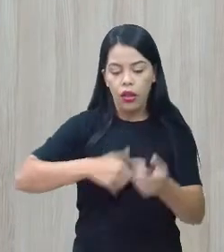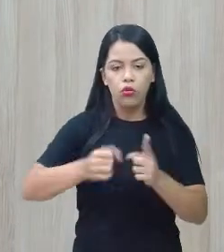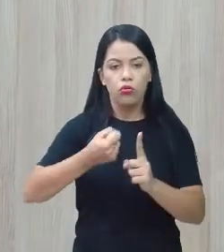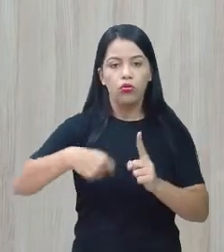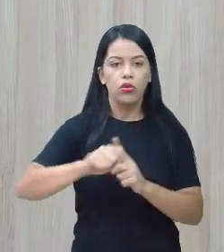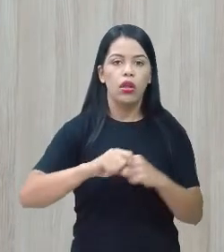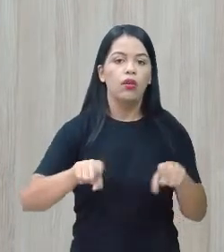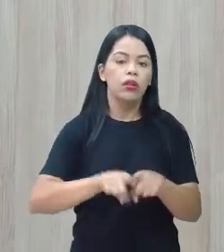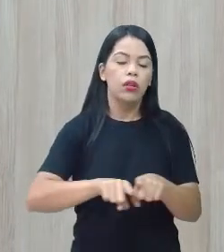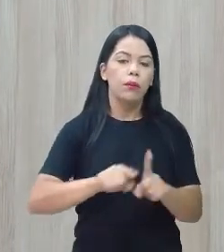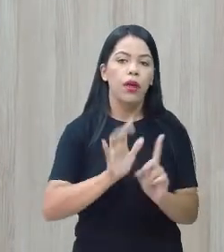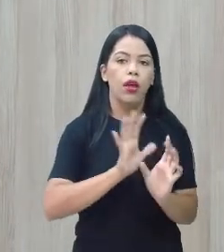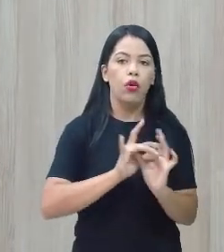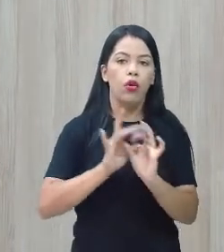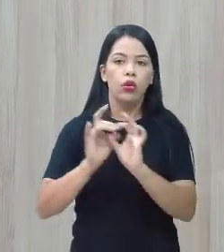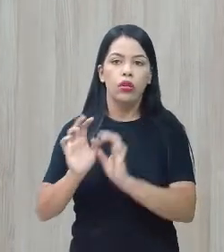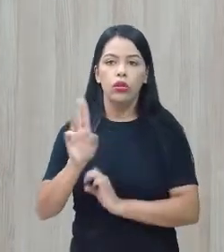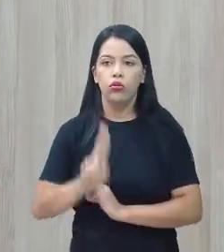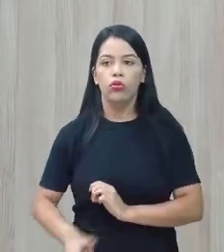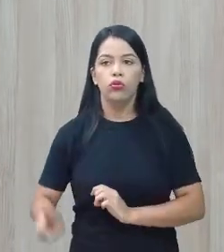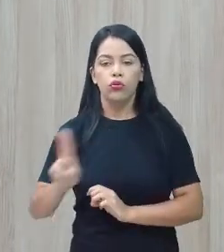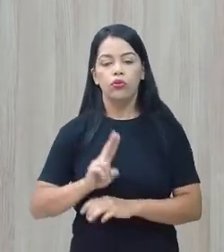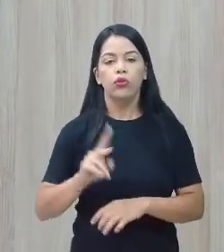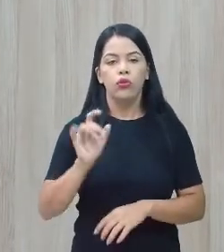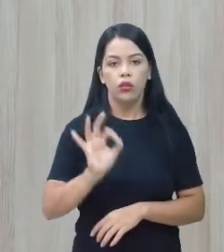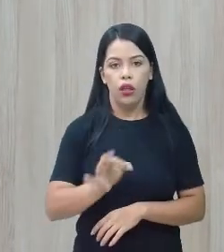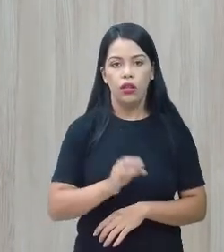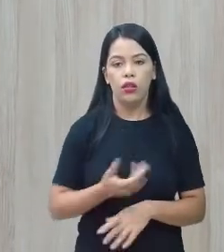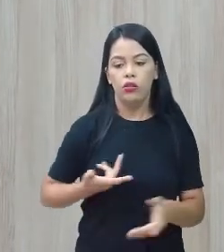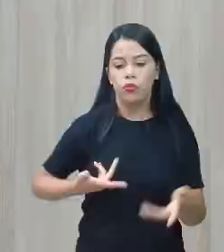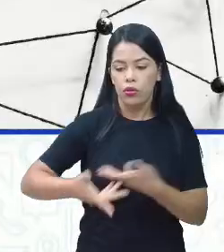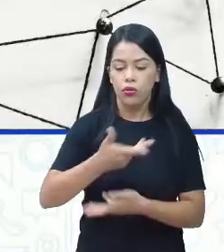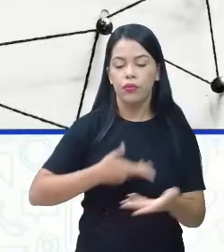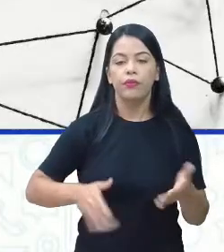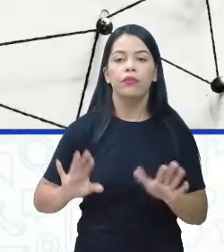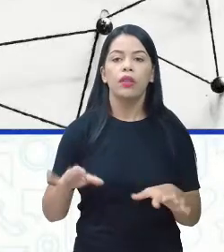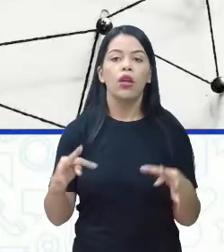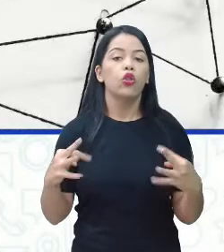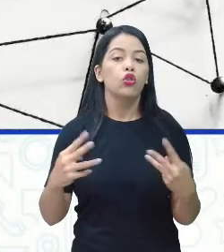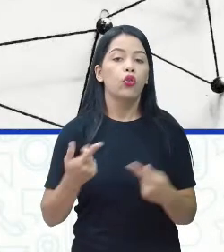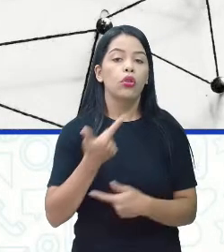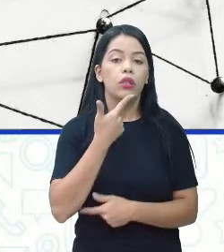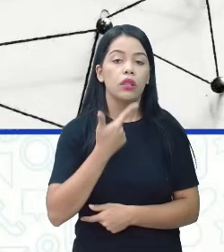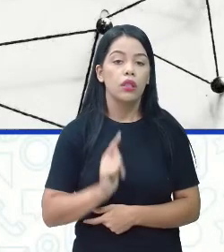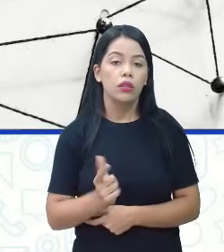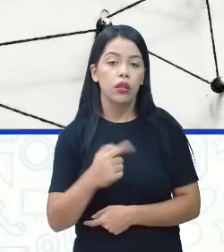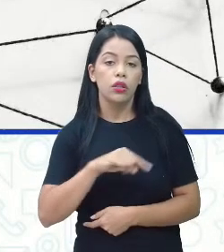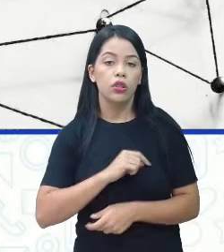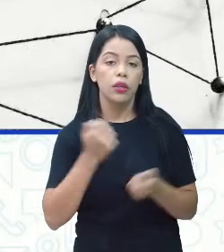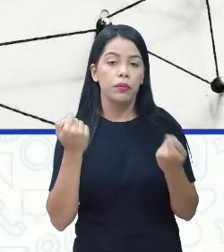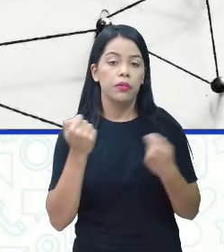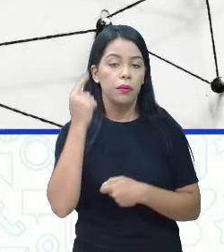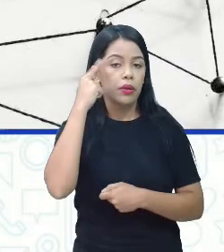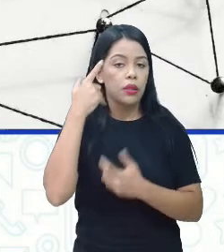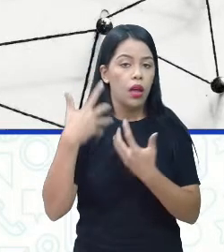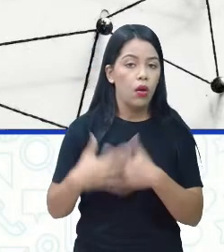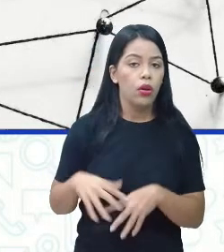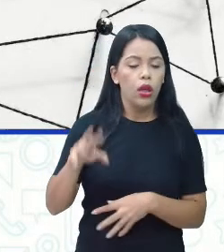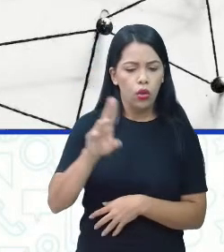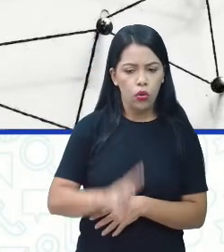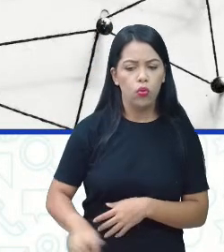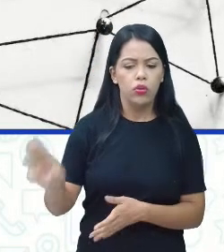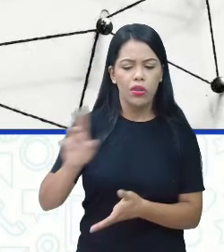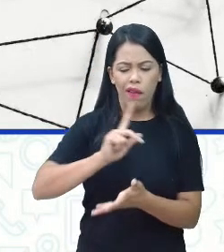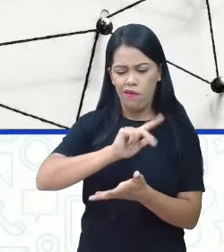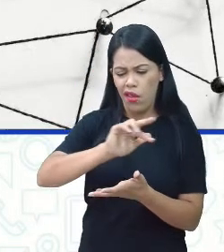contextos de uso, tá? Dos interlocutores. E aí, todas as línguas, a gente tem que pensar que usam